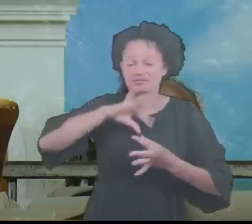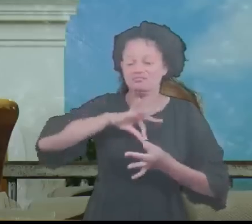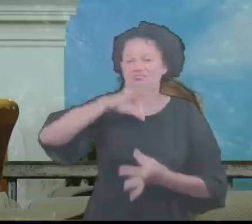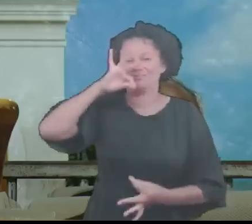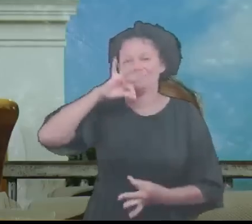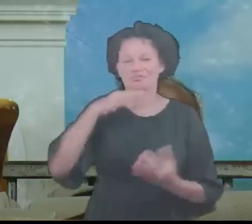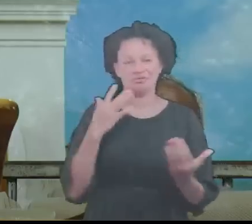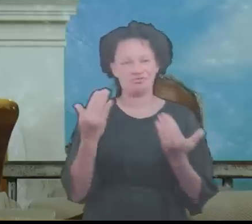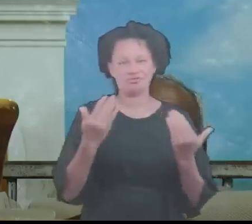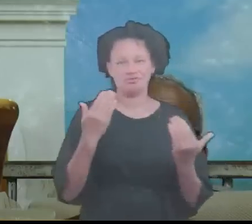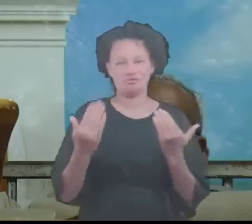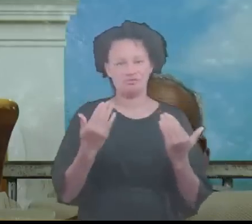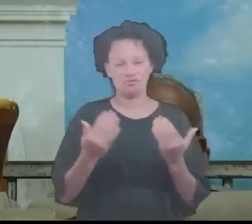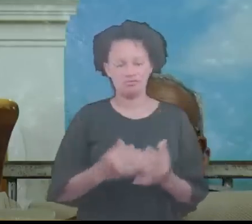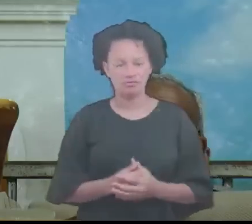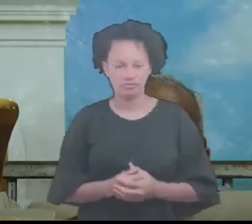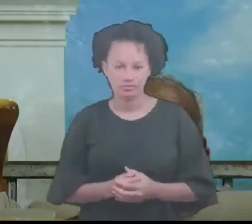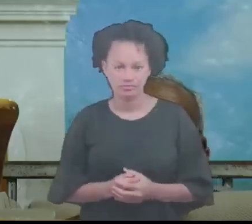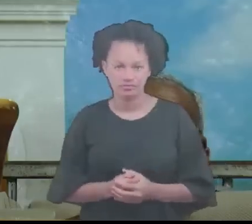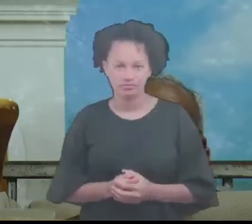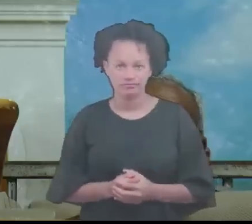espiritual.